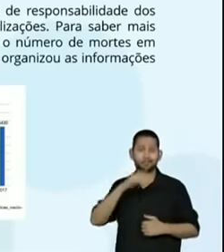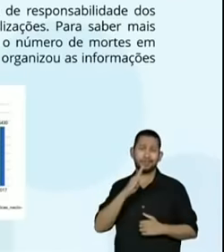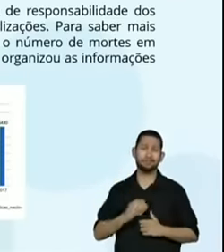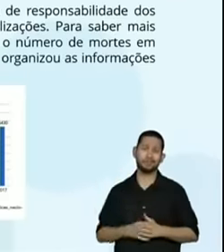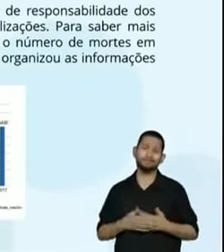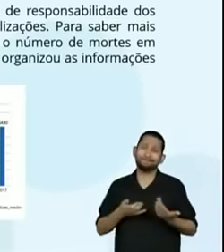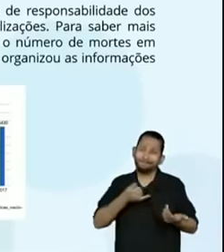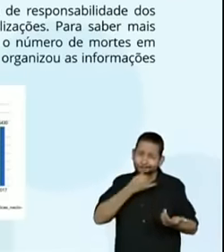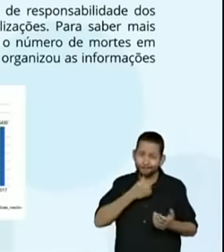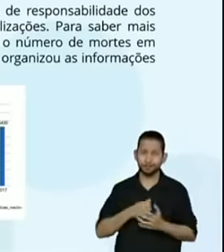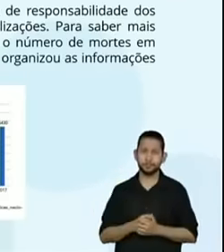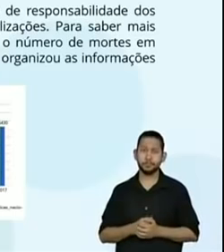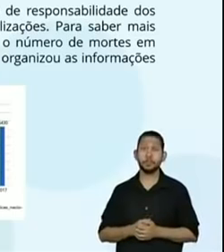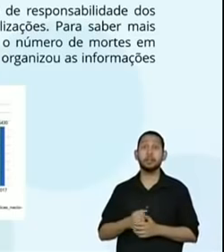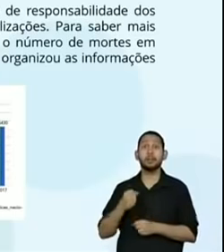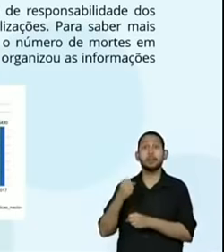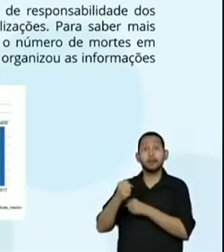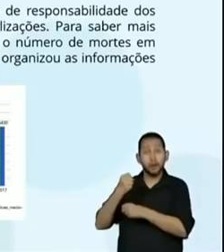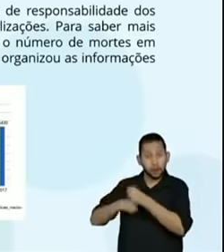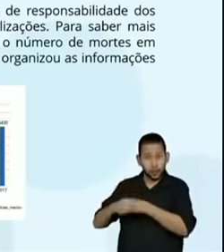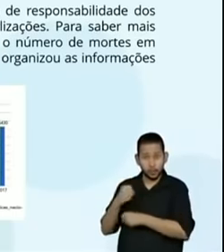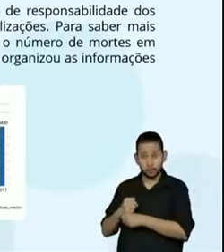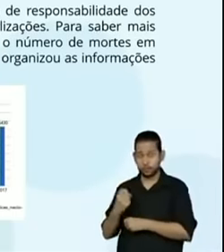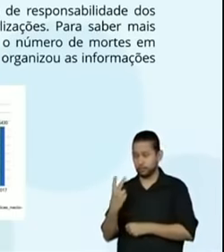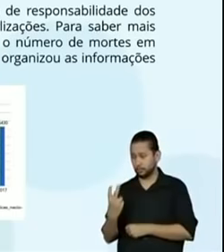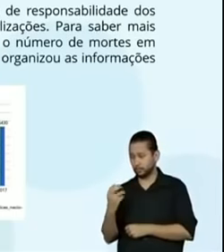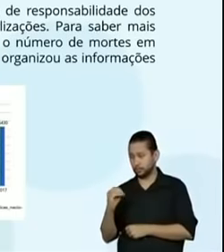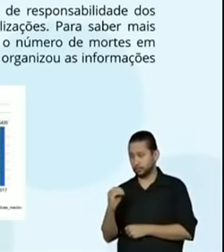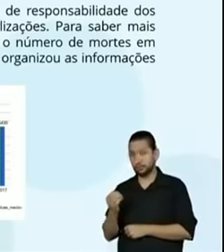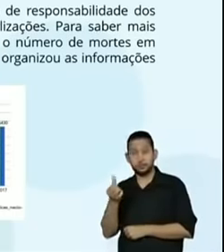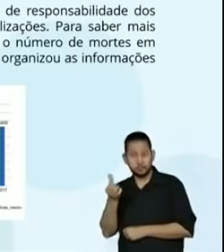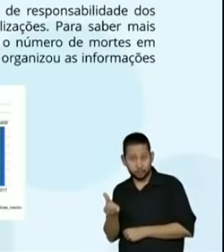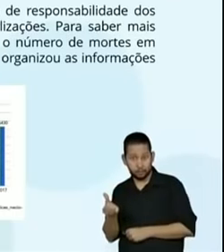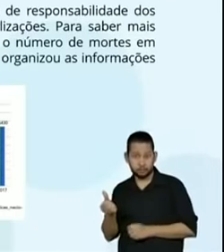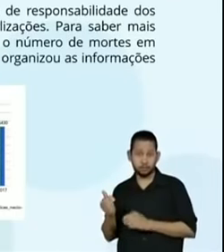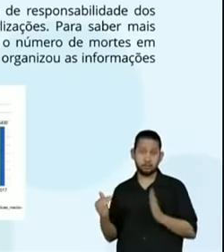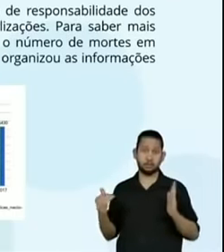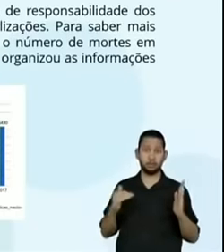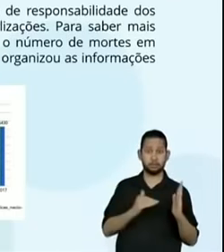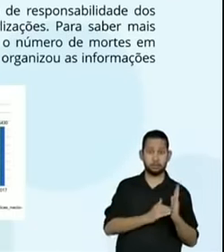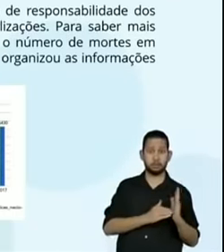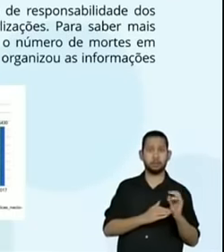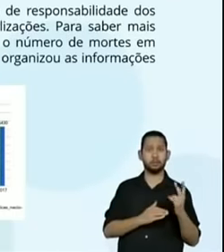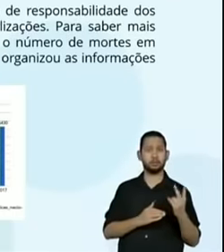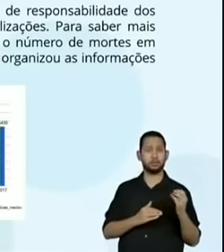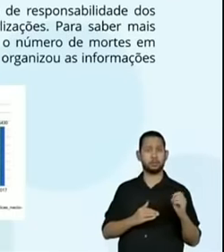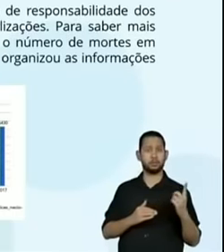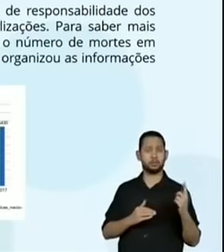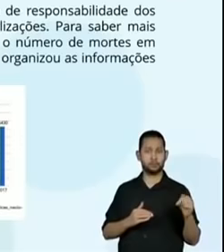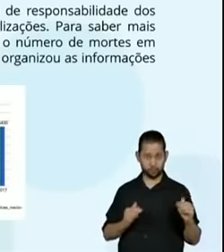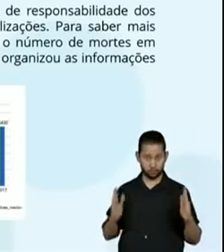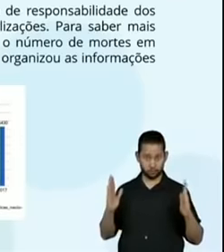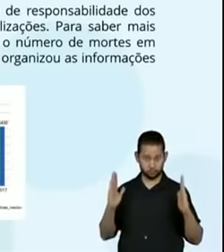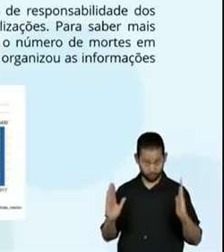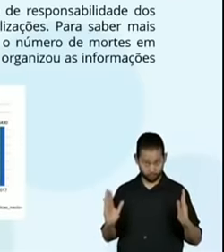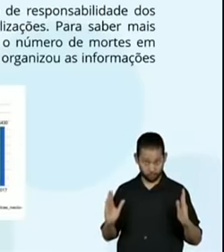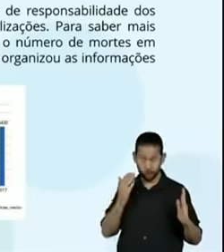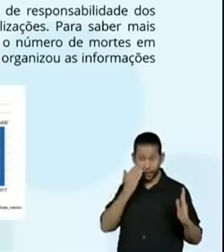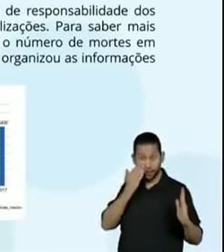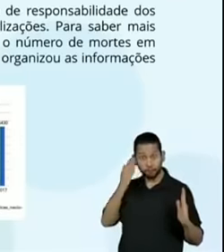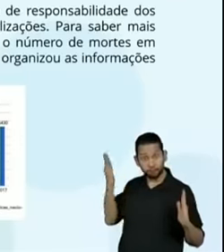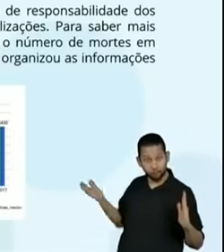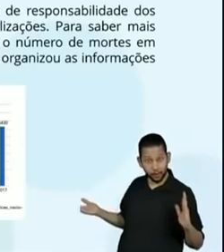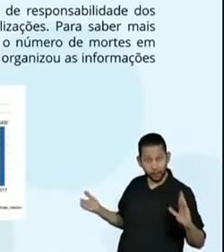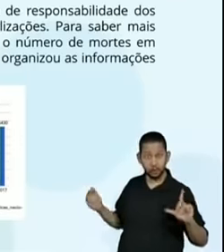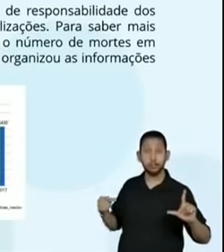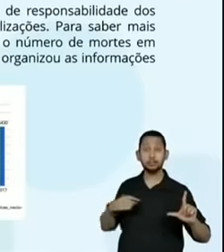a 2017, que organizou as informações em um gráfico de colunas. Ok?